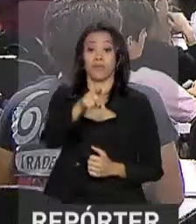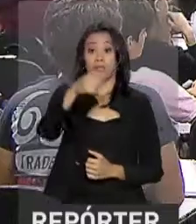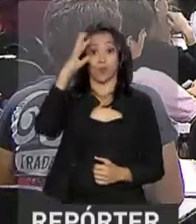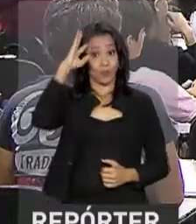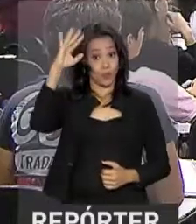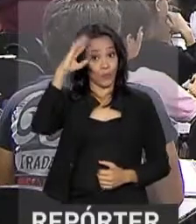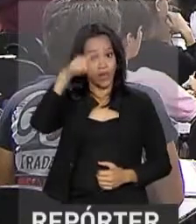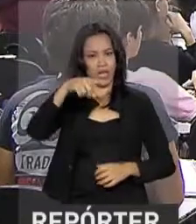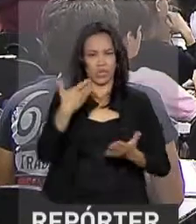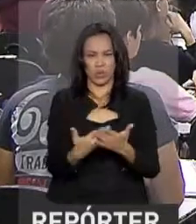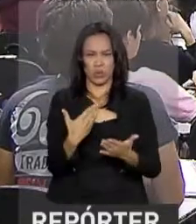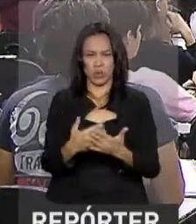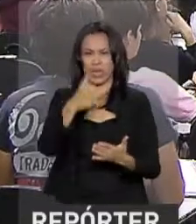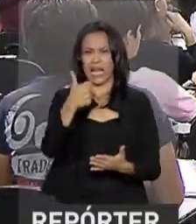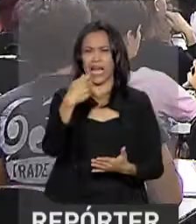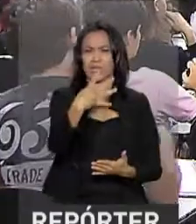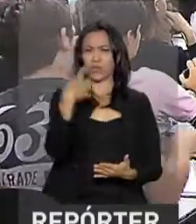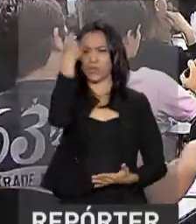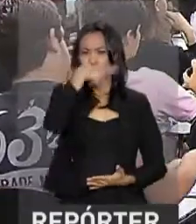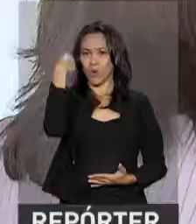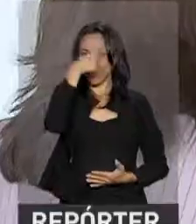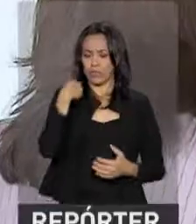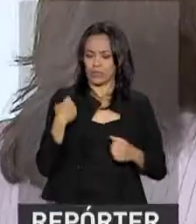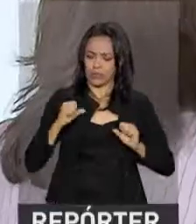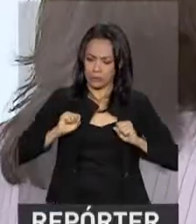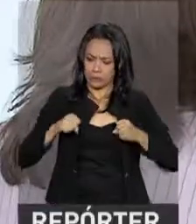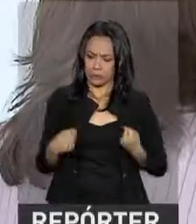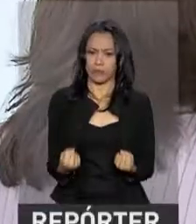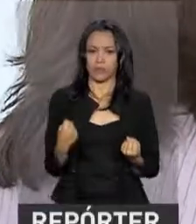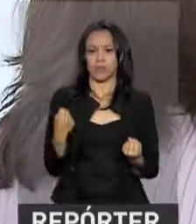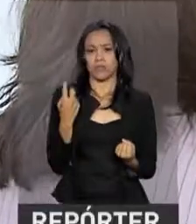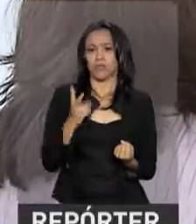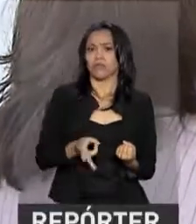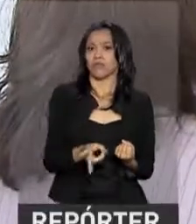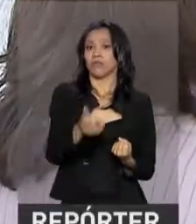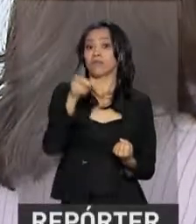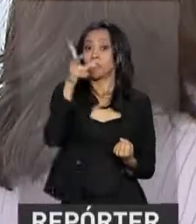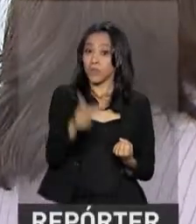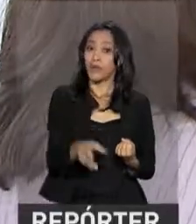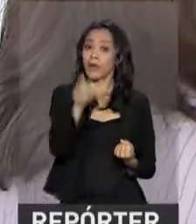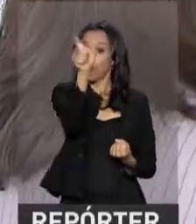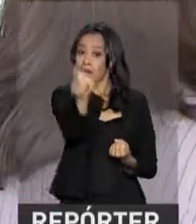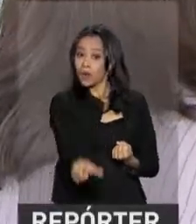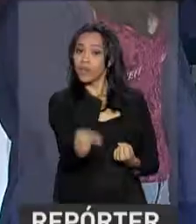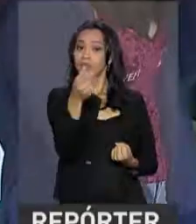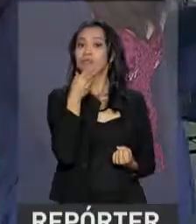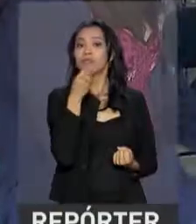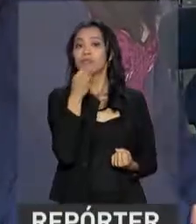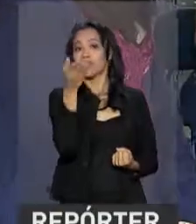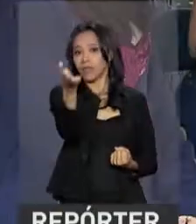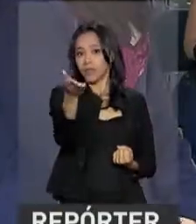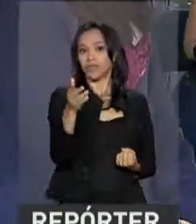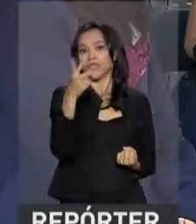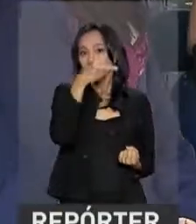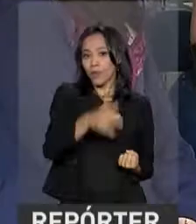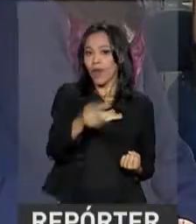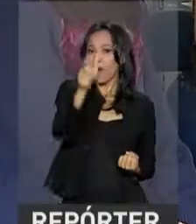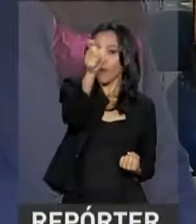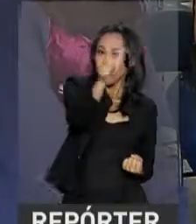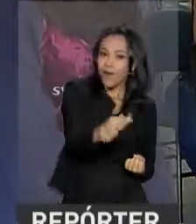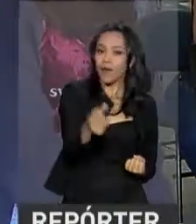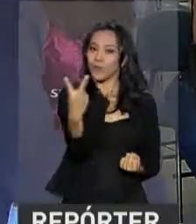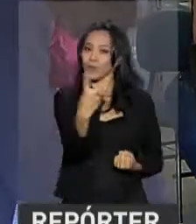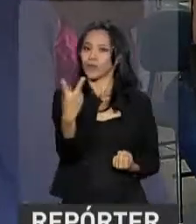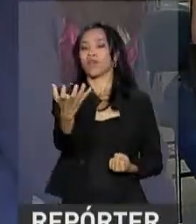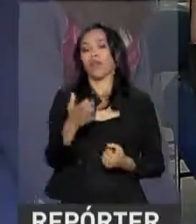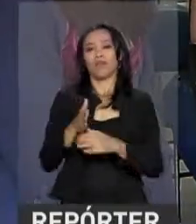ela chega a estudar até 14 horas por dia com tina de estudos que também faz parte da vida de felipe assim como lara ele quer entrar